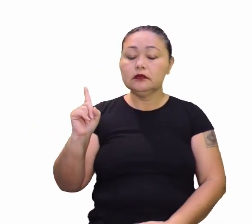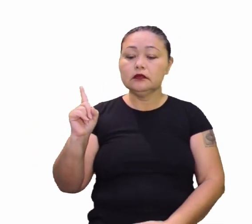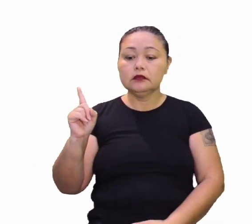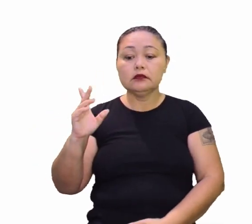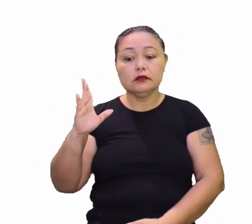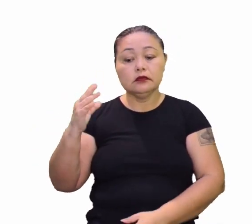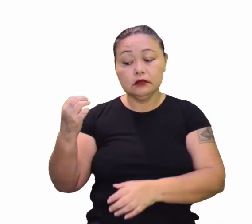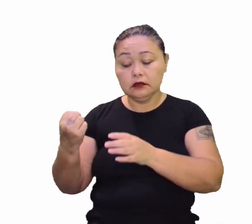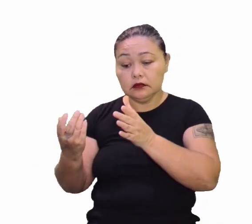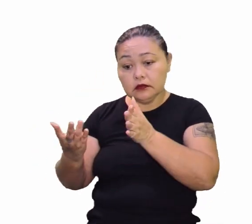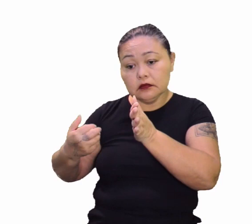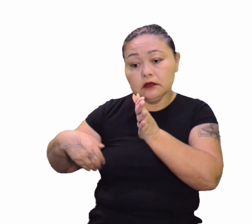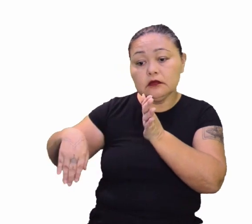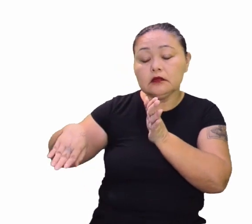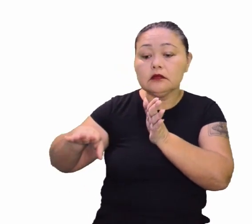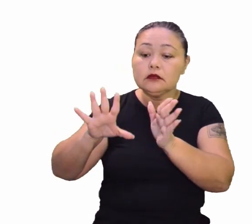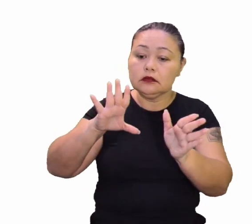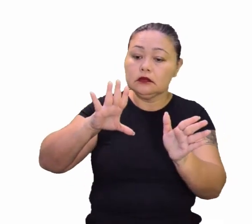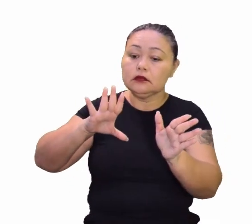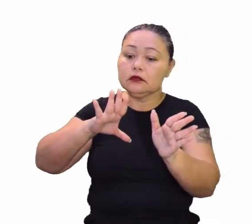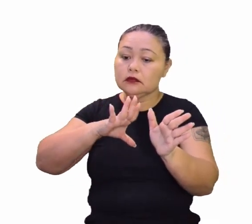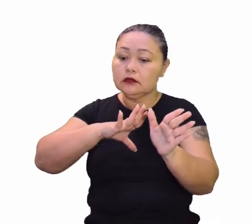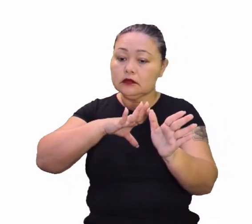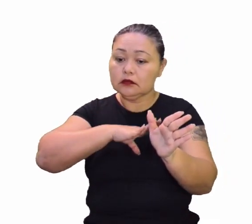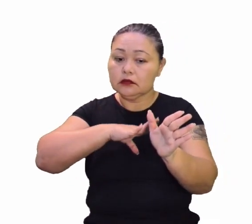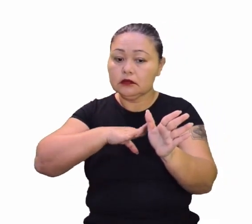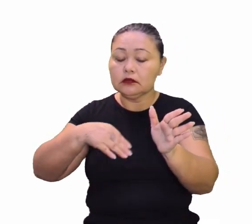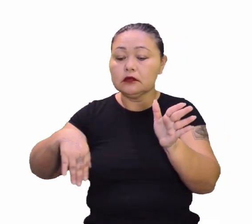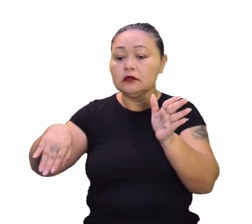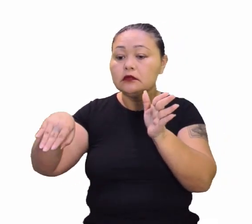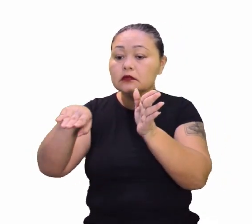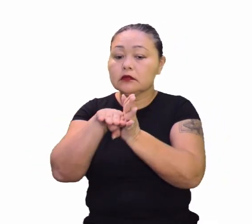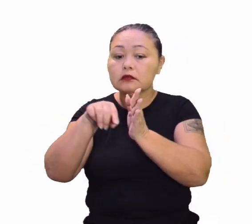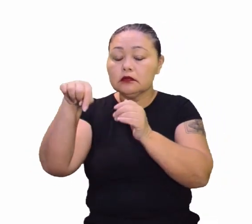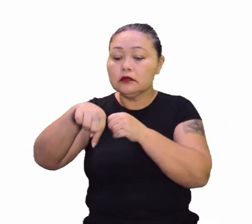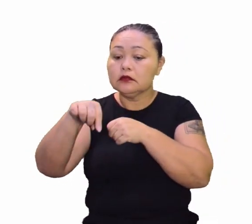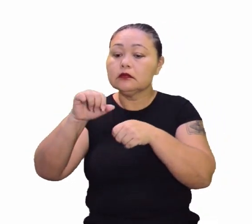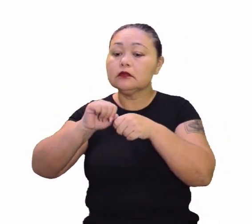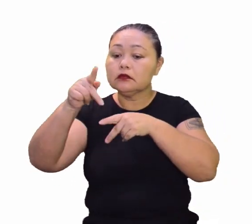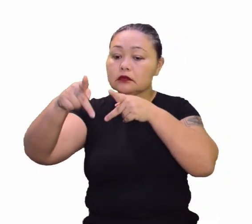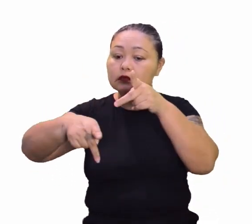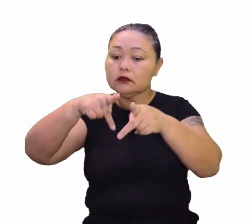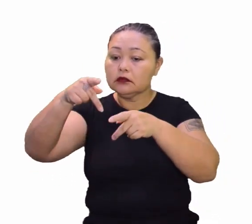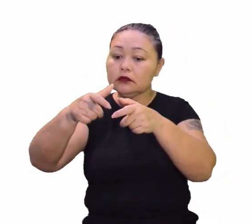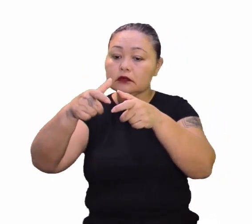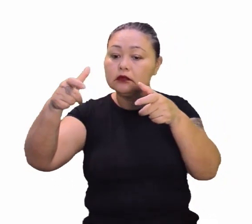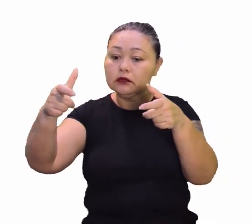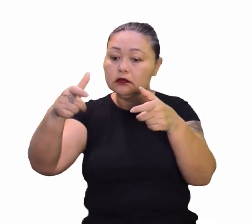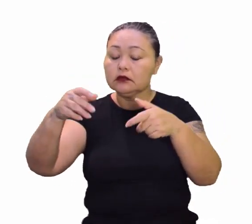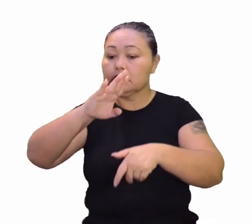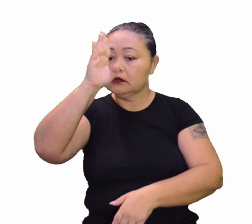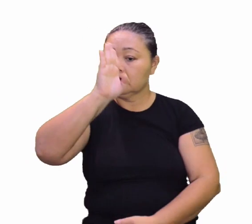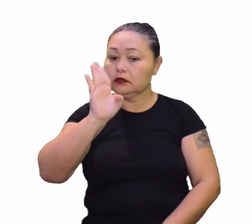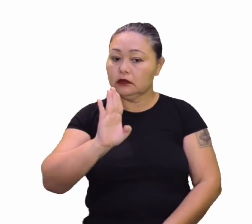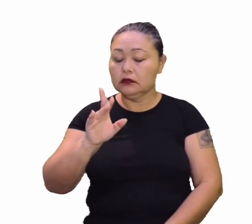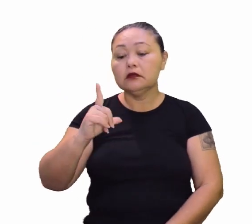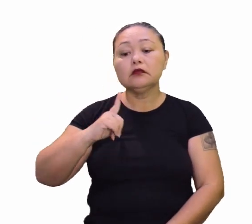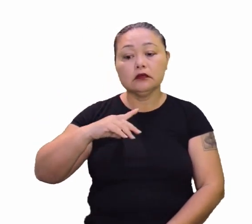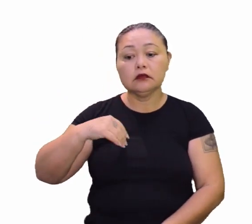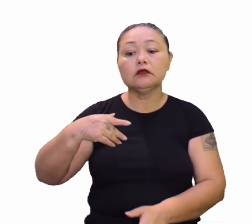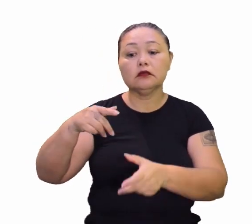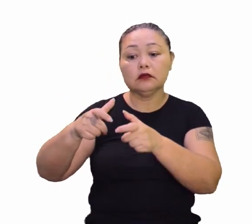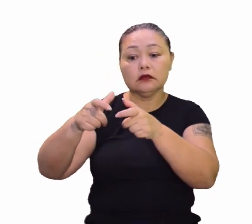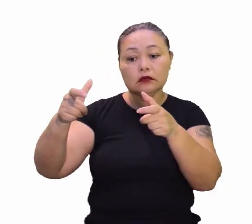o descobrimento, ó, essa área aqui foi a mais povoada do Brasil e continua sendo. Exato.